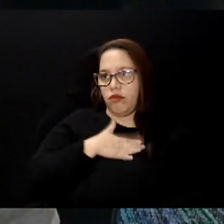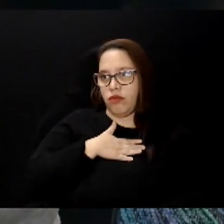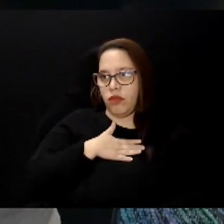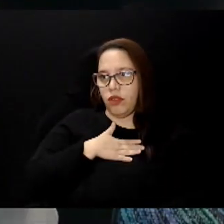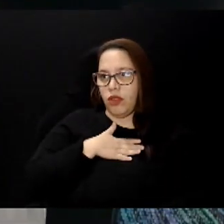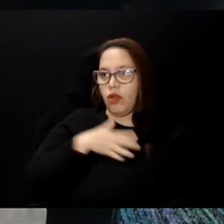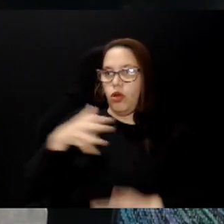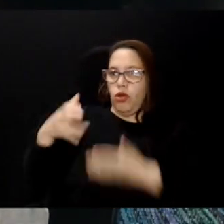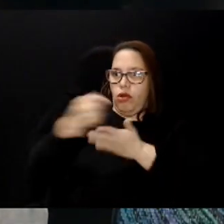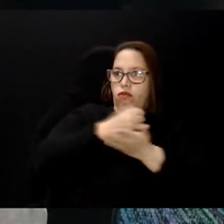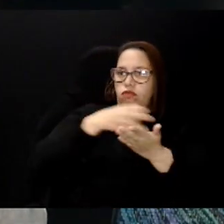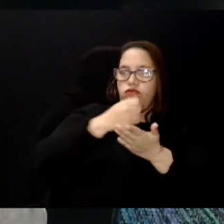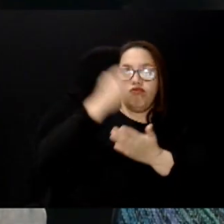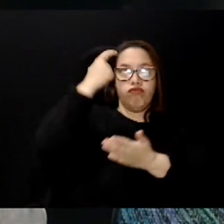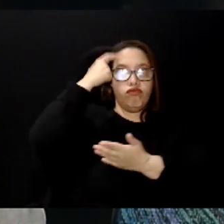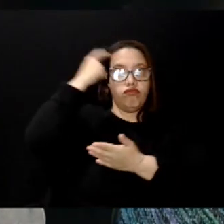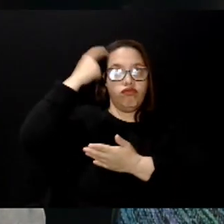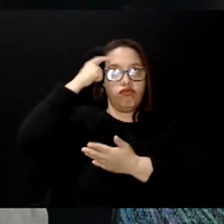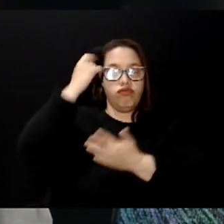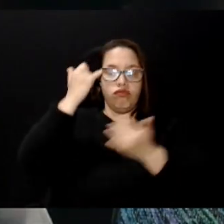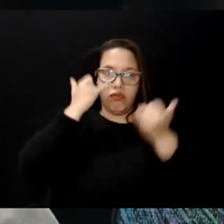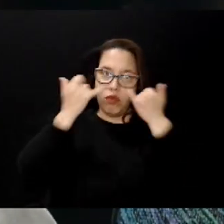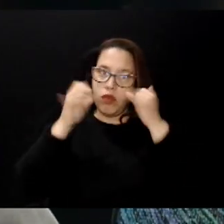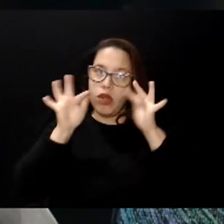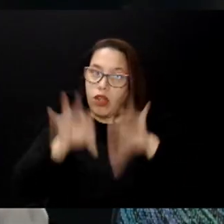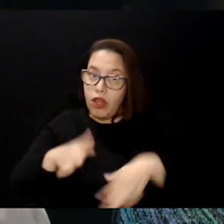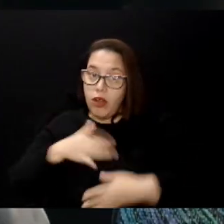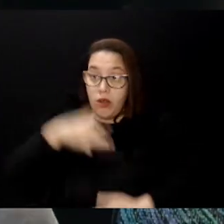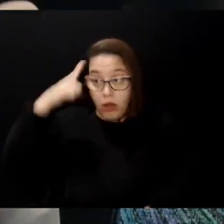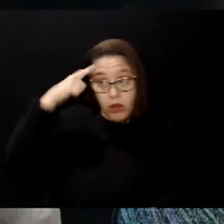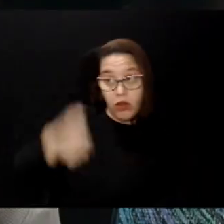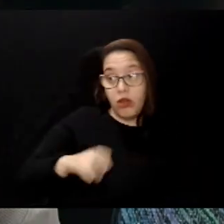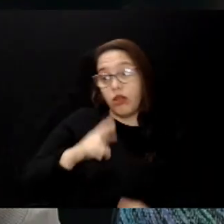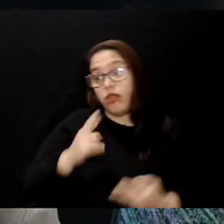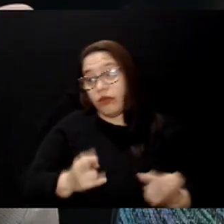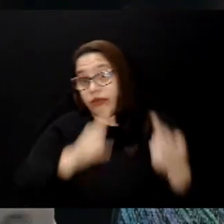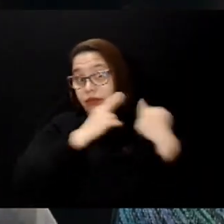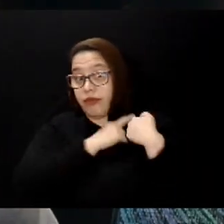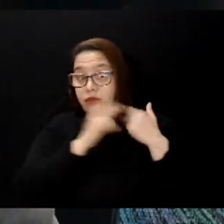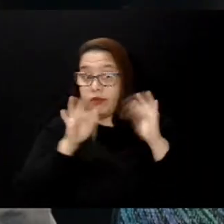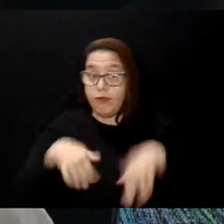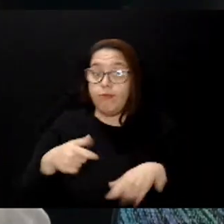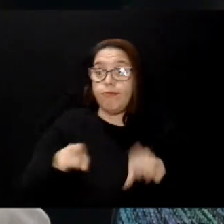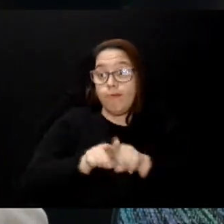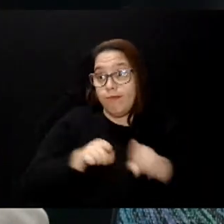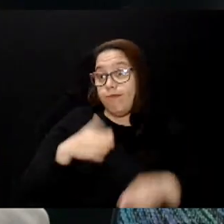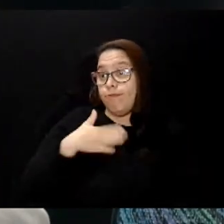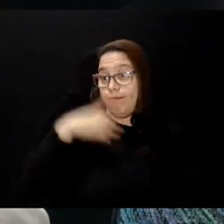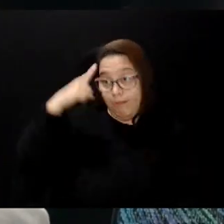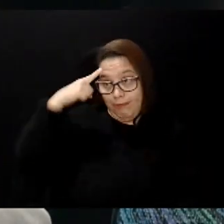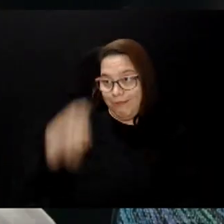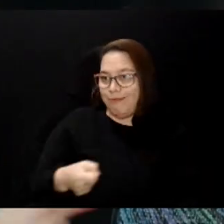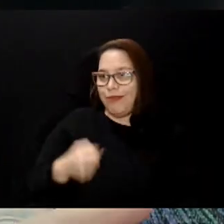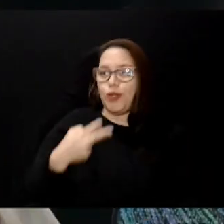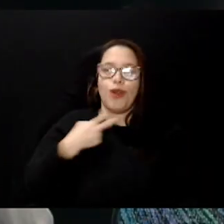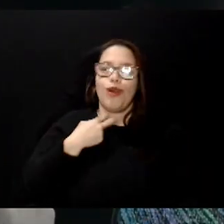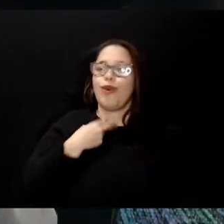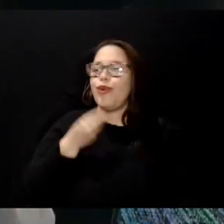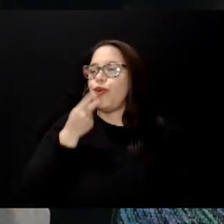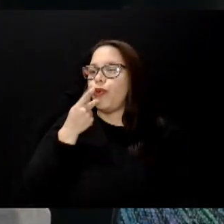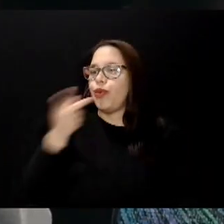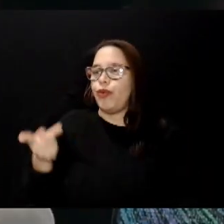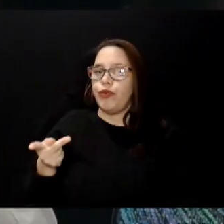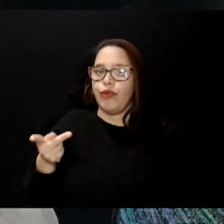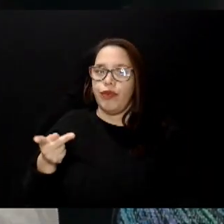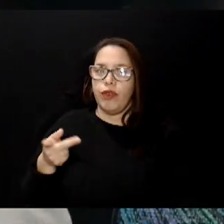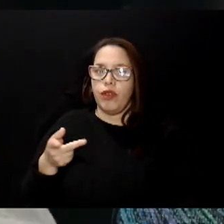mundo, mas a decisão final é minha. Até porque a responsabilidade final também é minha da decisão. Eu não posso virar e falar assim, cara, não briga